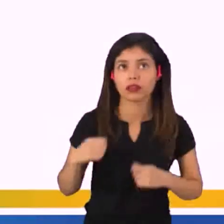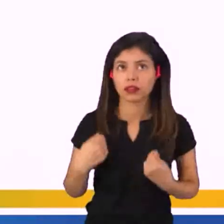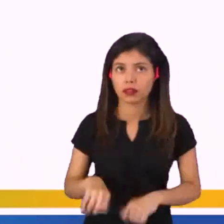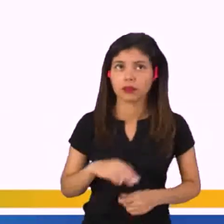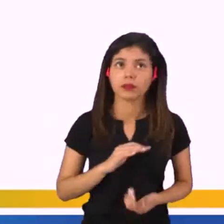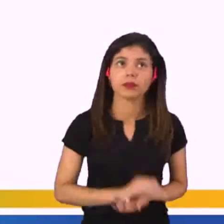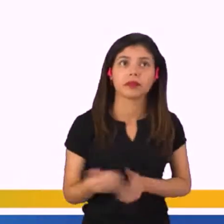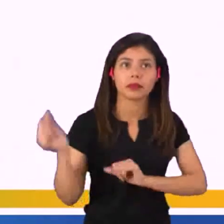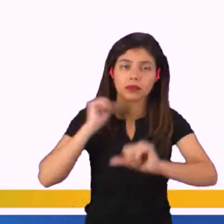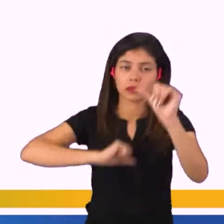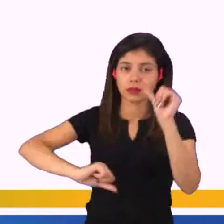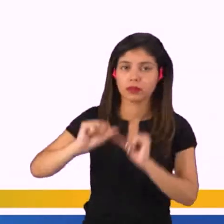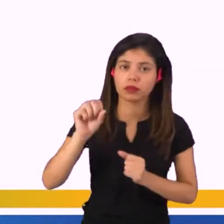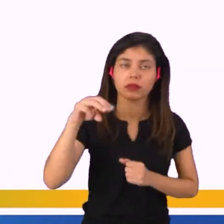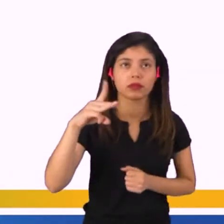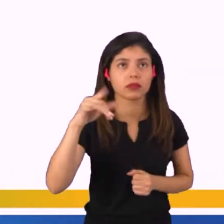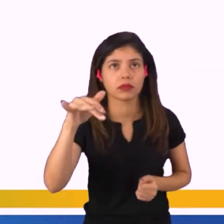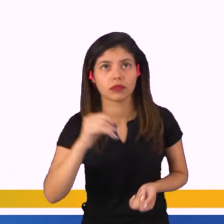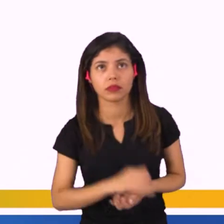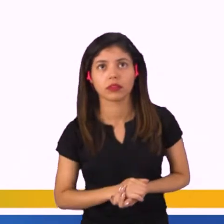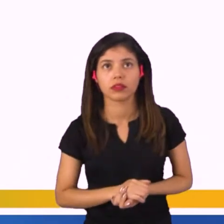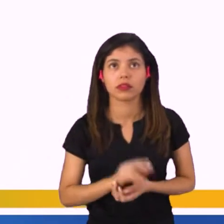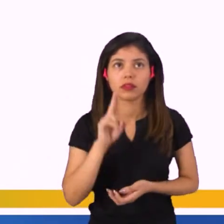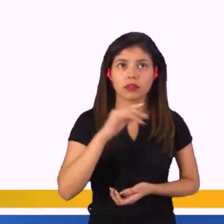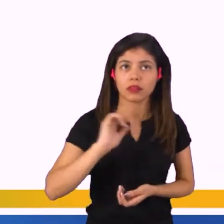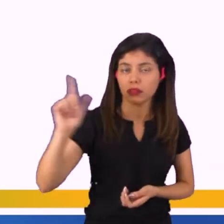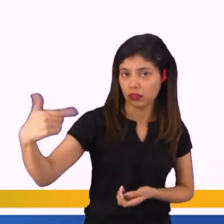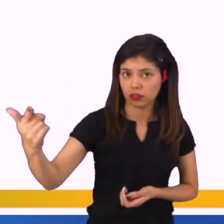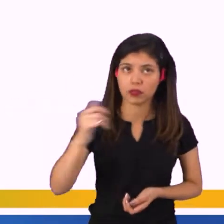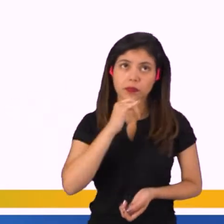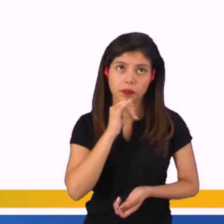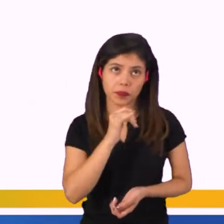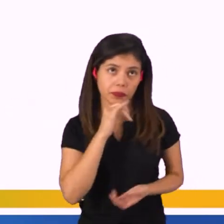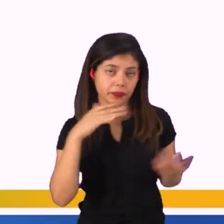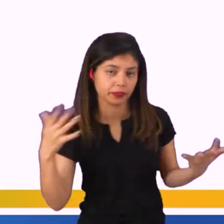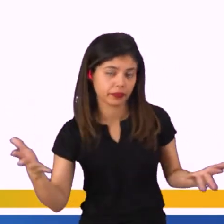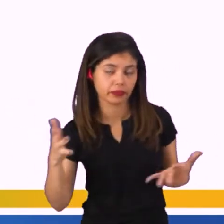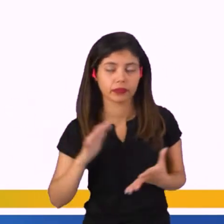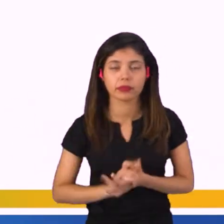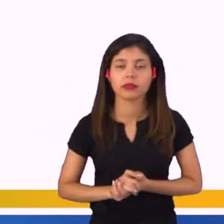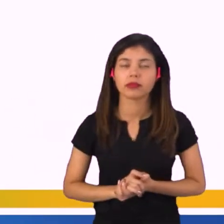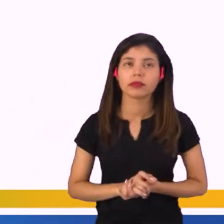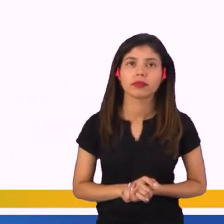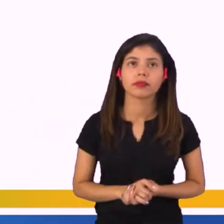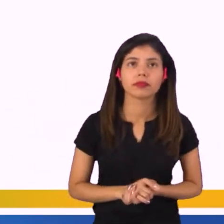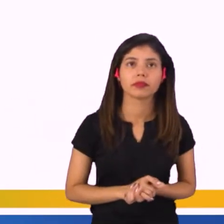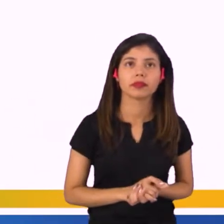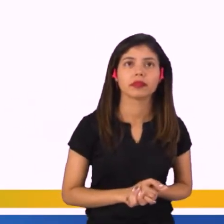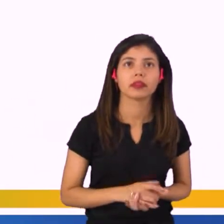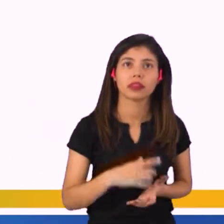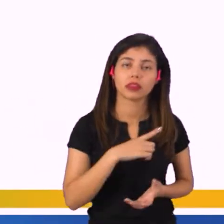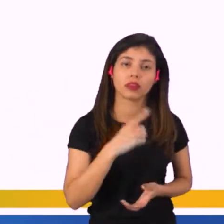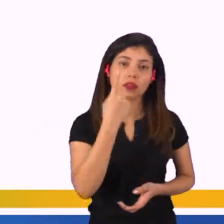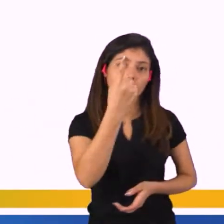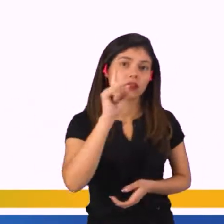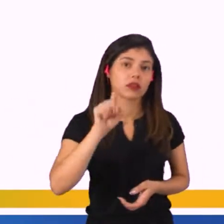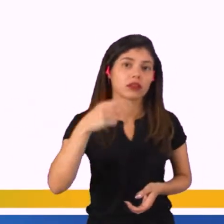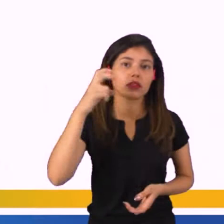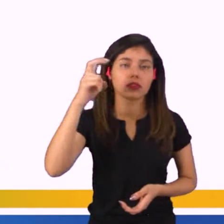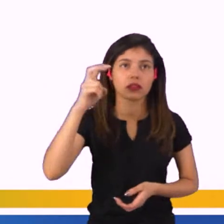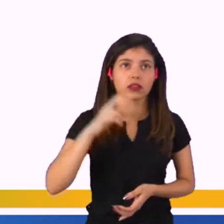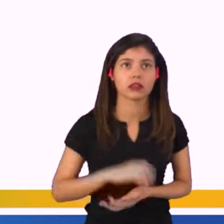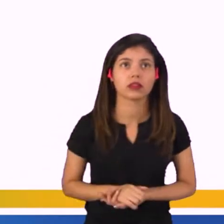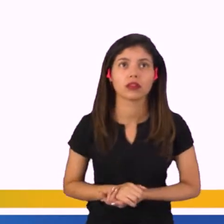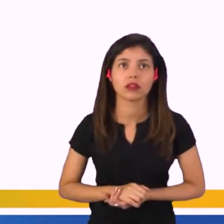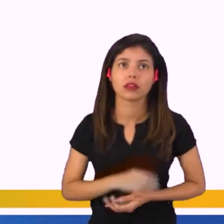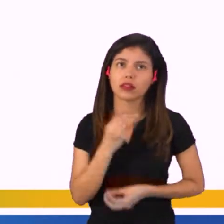muitas vezes é necessário a gente converter uma medida que está em uma unidade para outra, né? Por exemplo, se você mede de